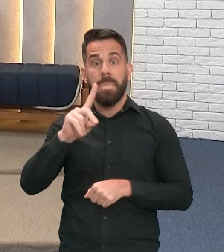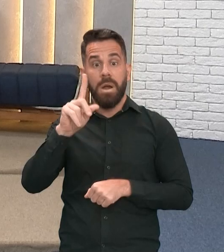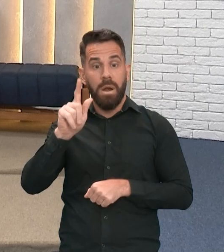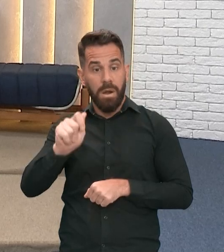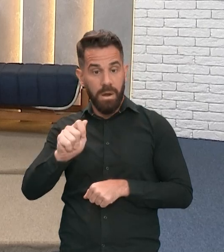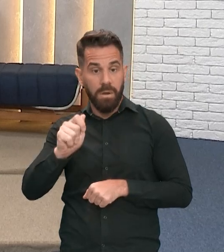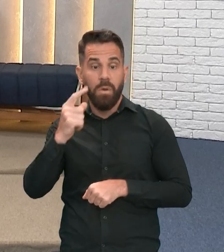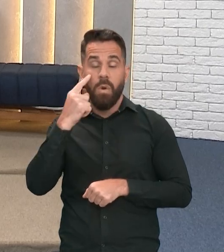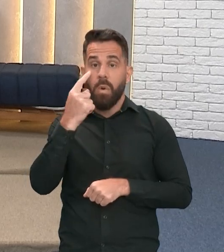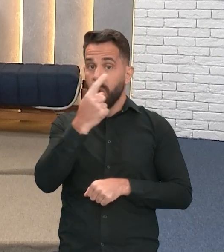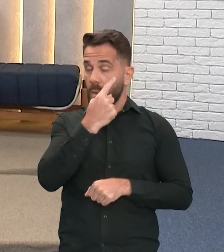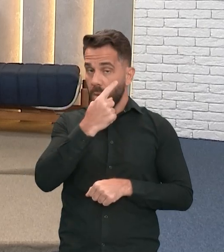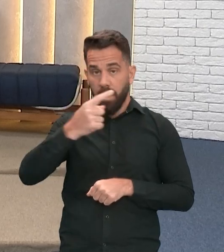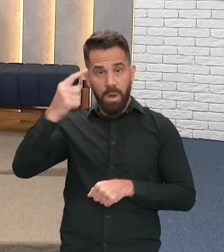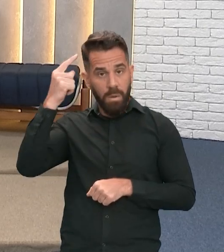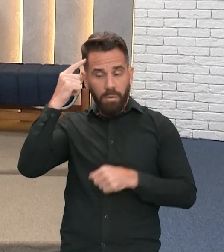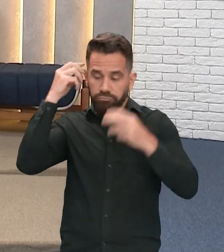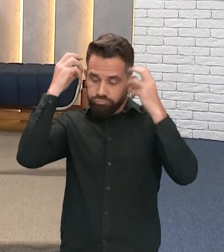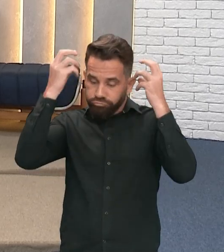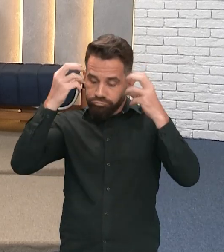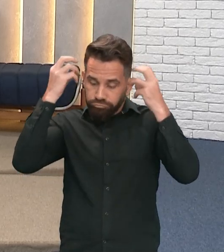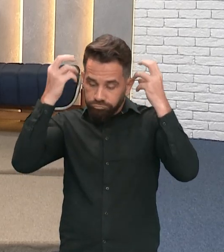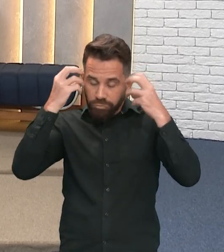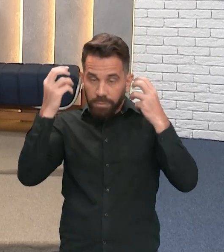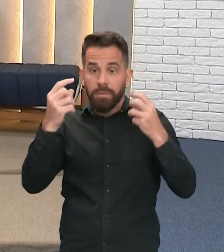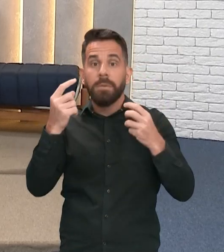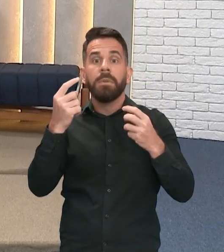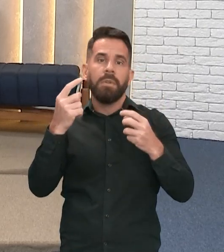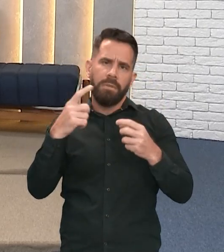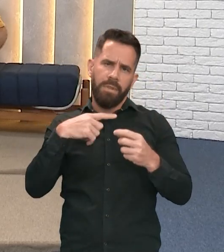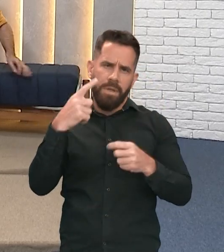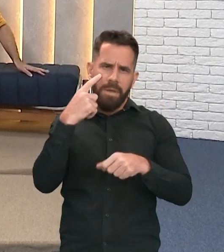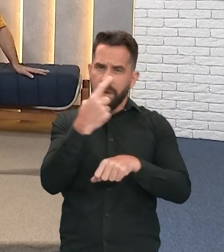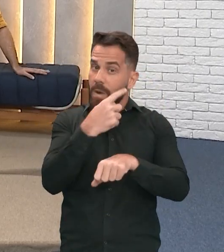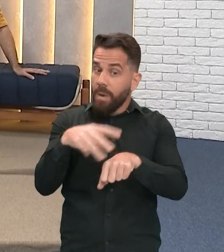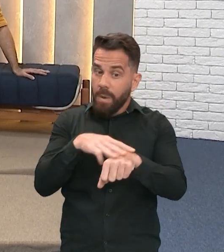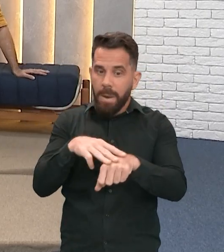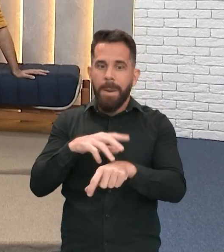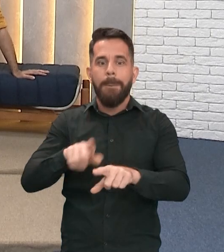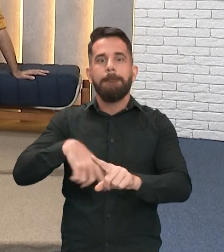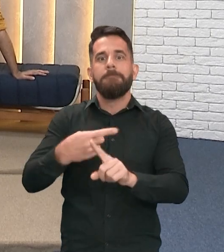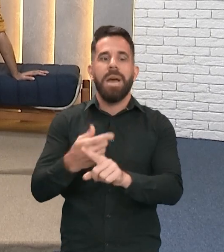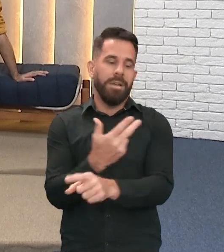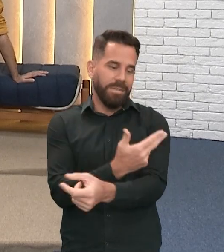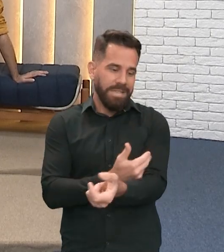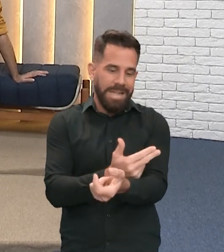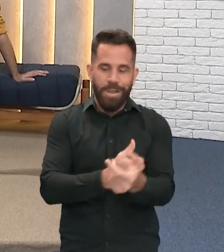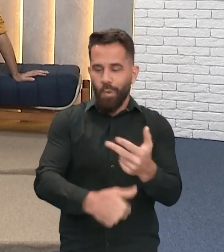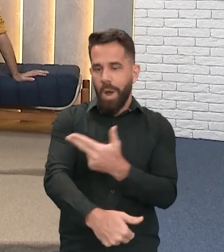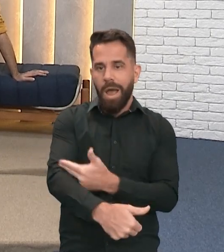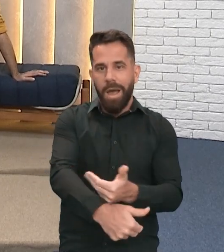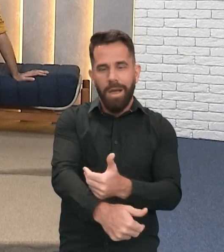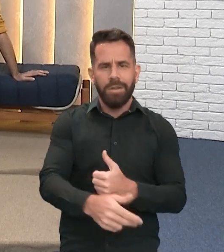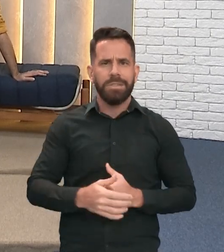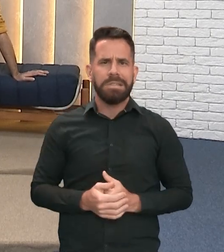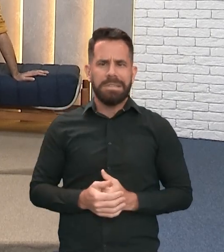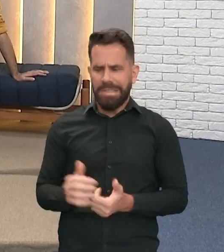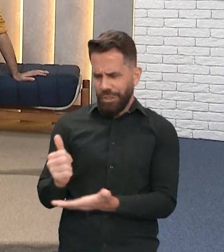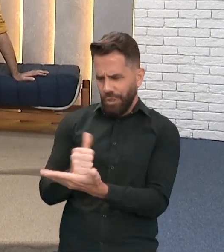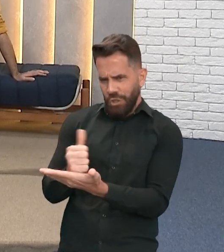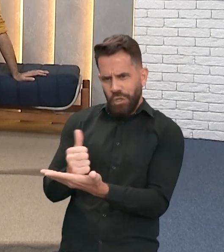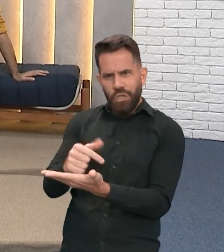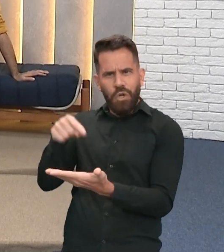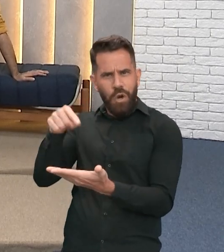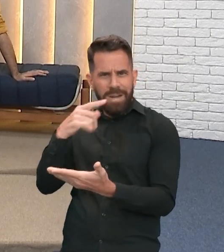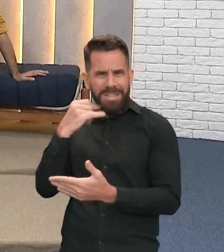castanhos curtos, cacheados, tem tatuagem nos braços também. Muito bem. Jogos digitais, William, são